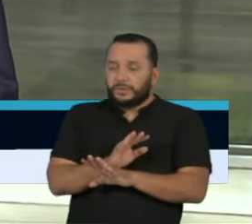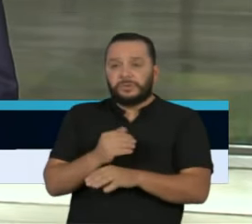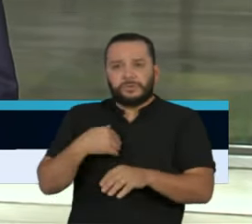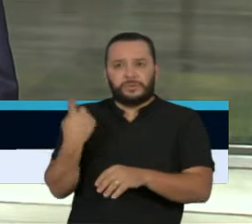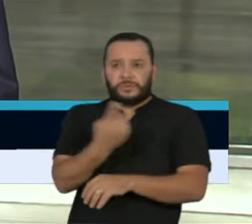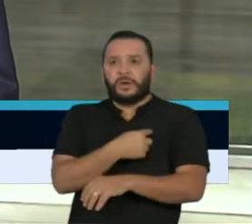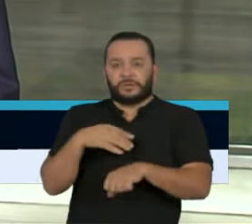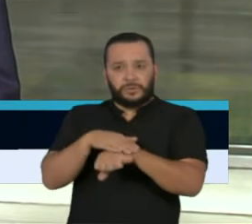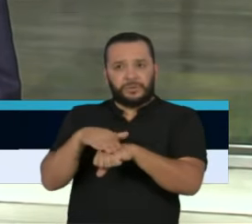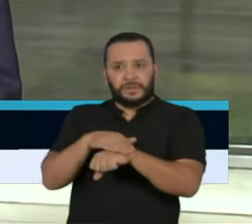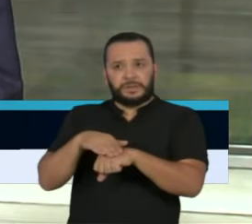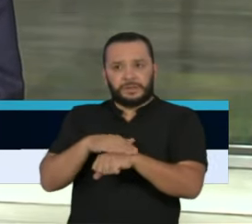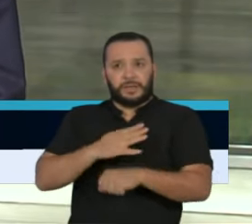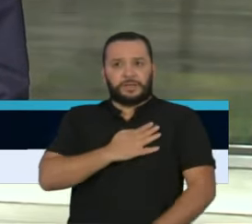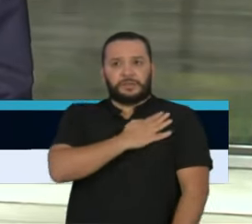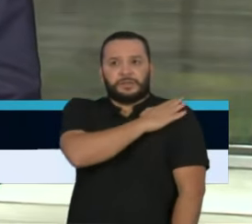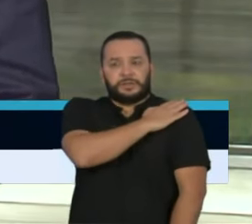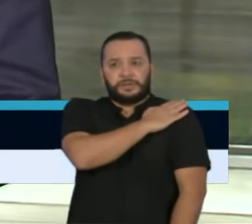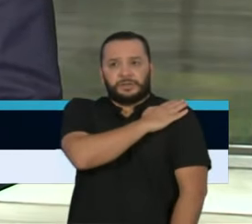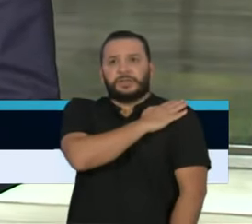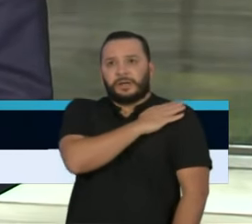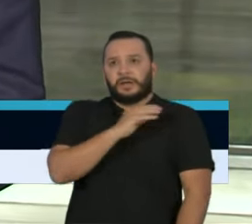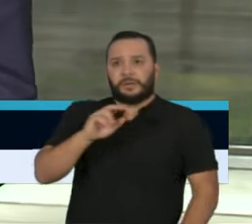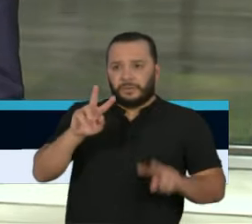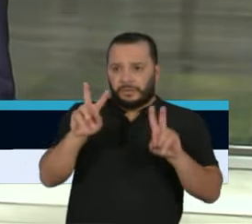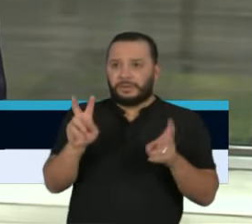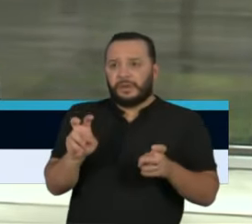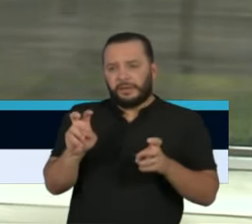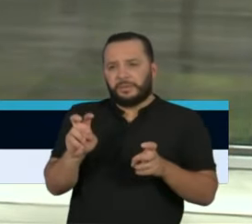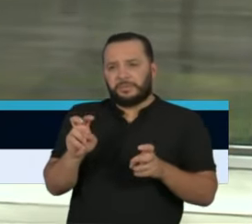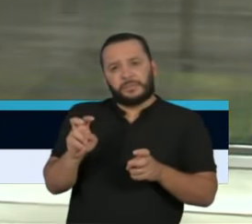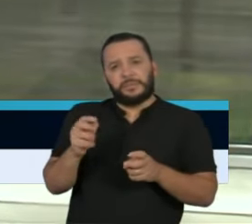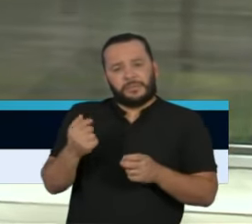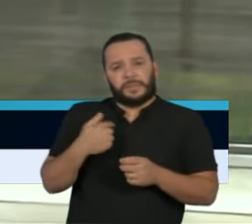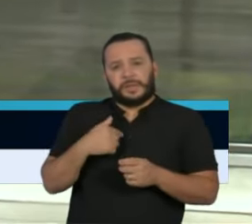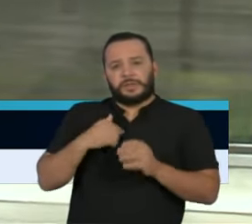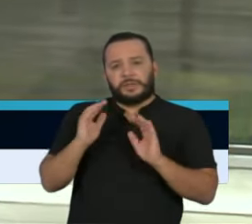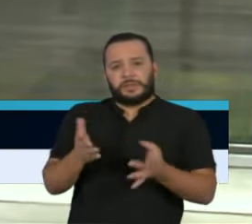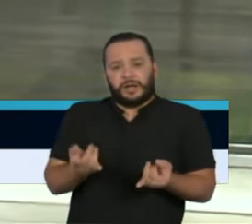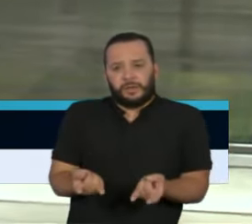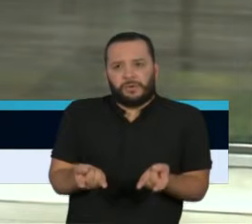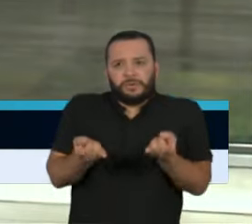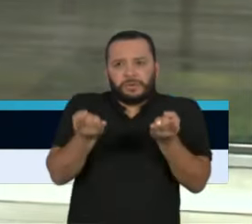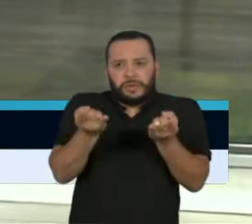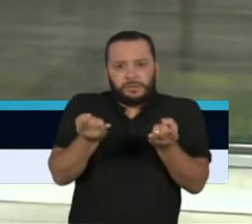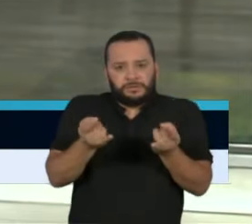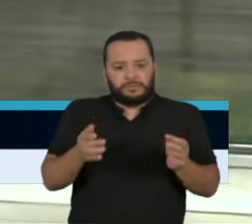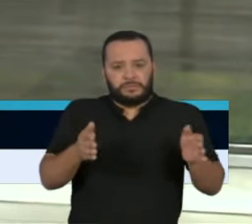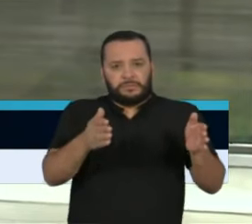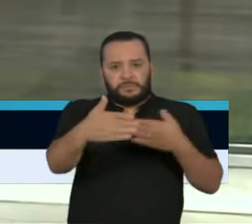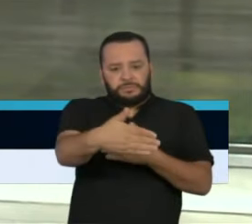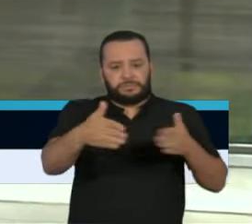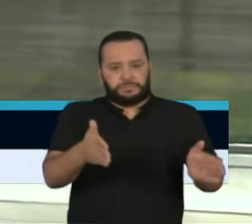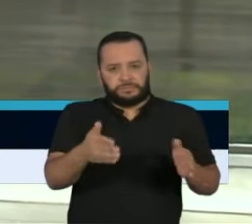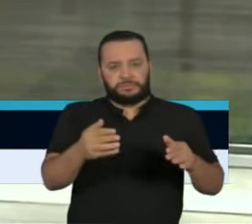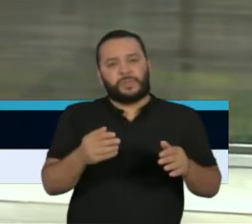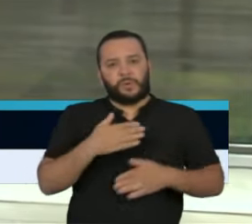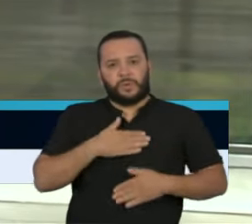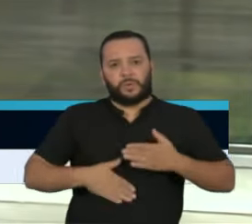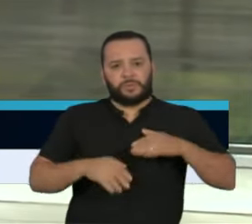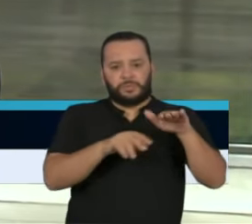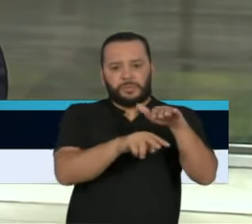Campos para esclarecer o tema relativo à pergunta feita pela jornalista Malu Leite. Agora vamos, Ariane Rocha, da Rádio Tribuna. Nós estamos vendo